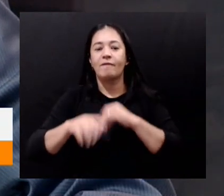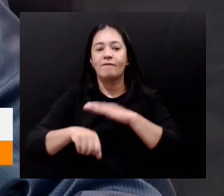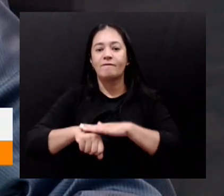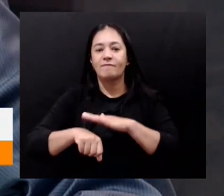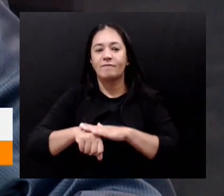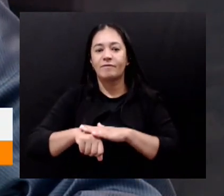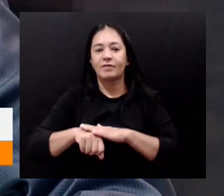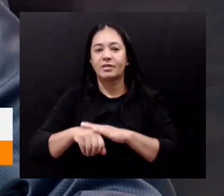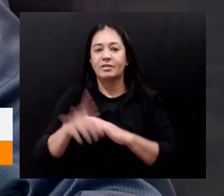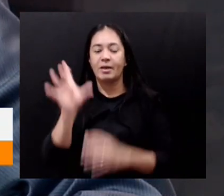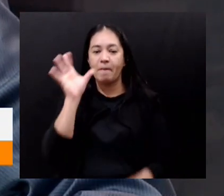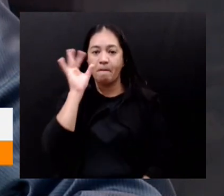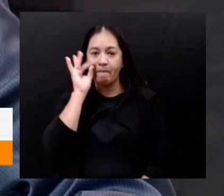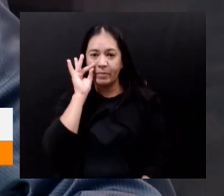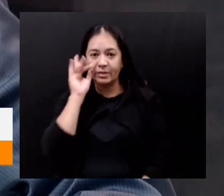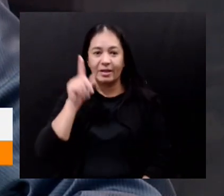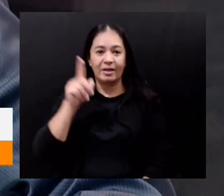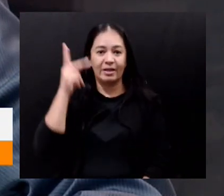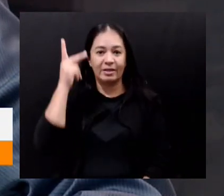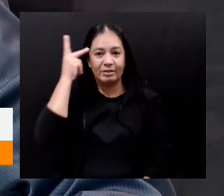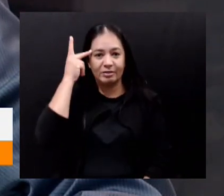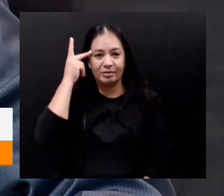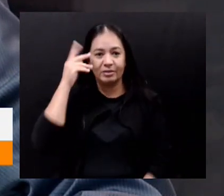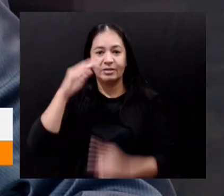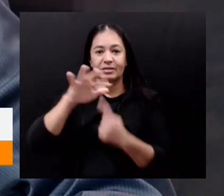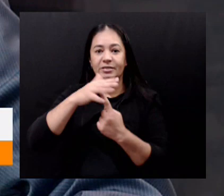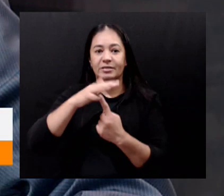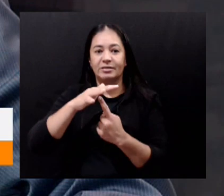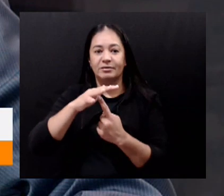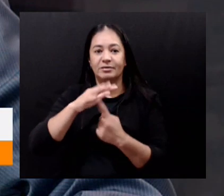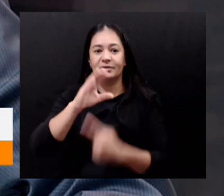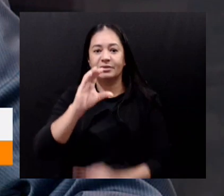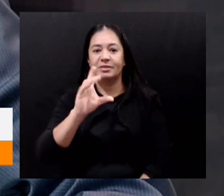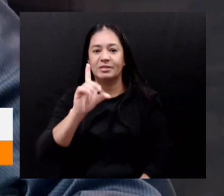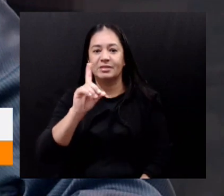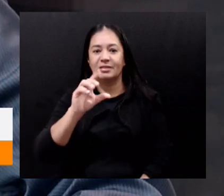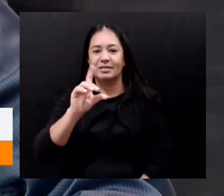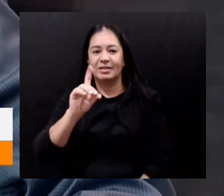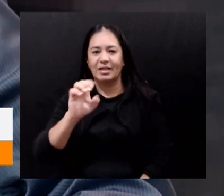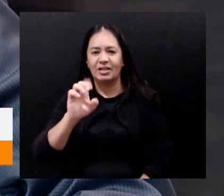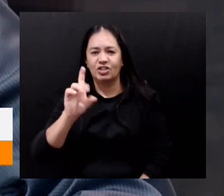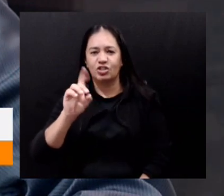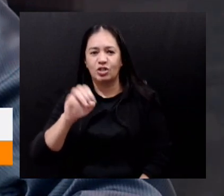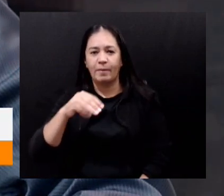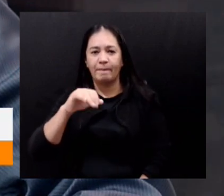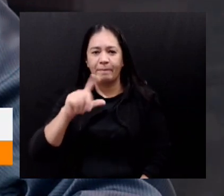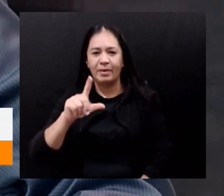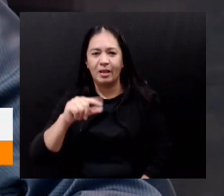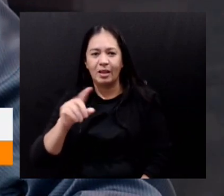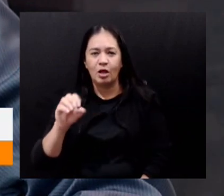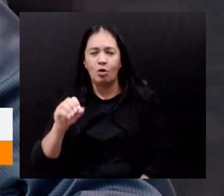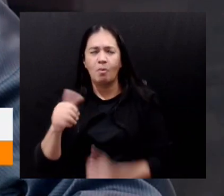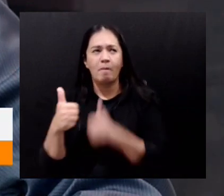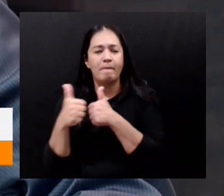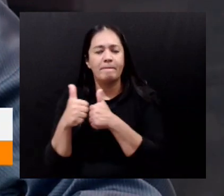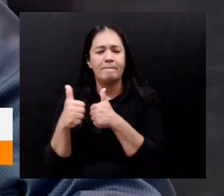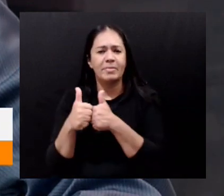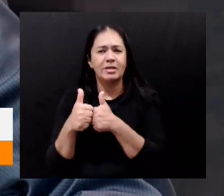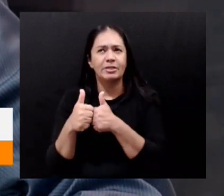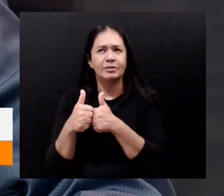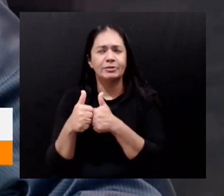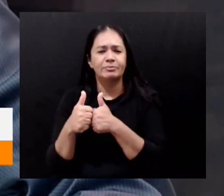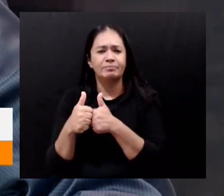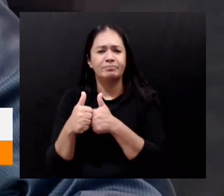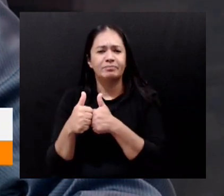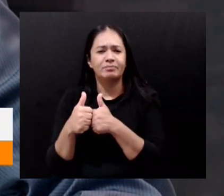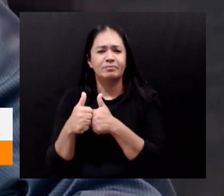São Paulo, estará na Praça Cidade de Milão, perto do, se não me falha a memória, uma área